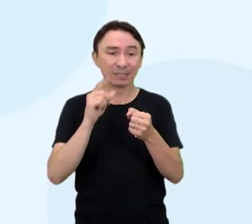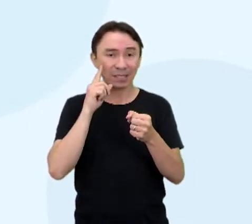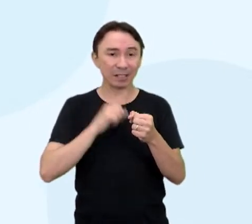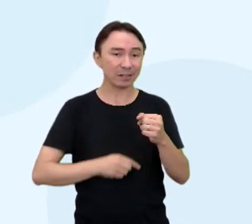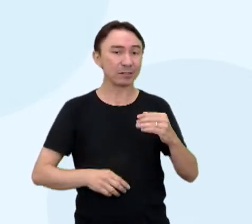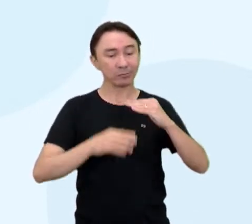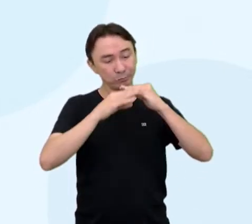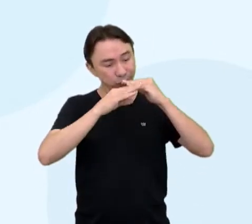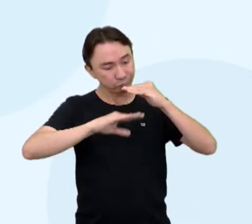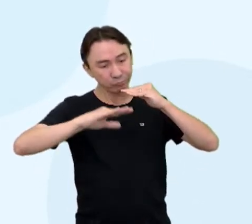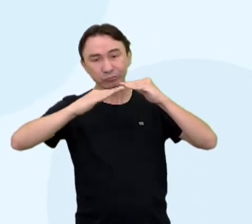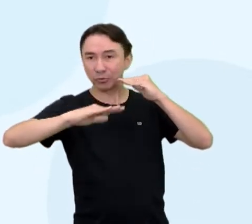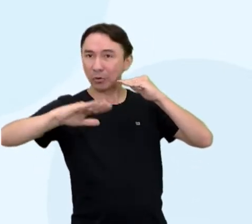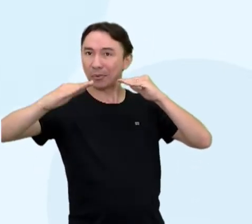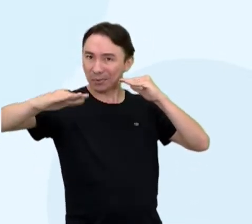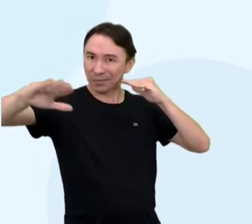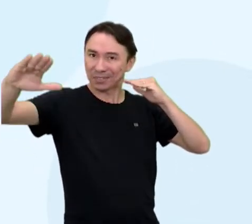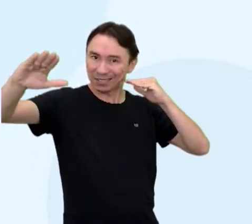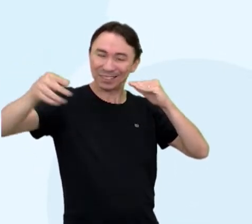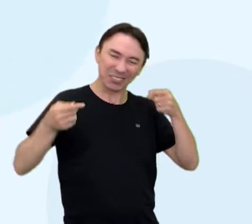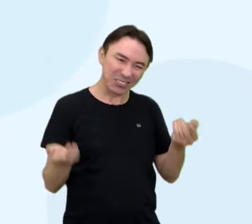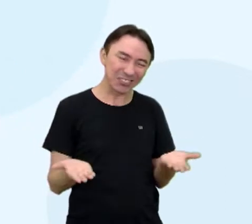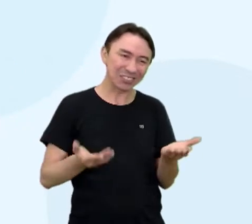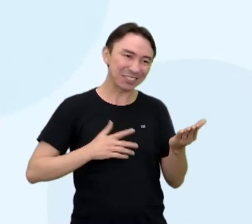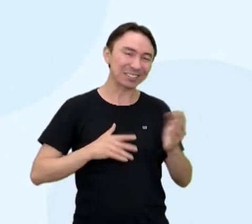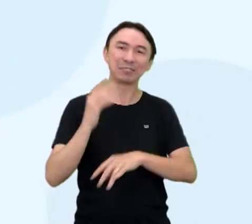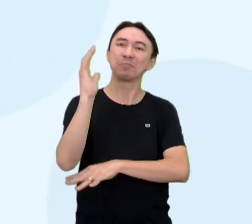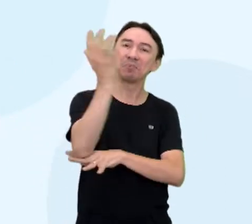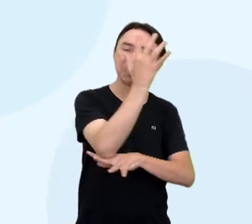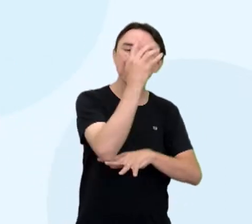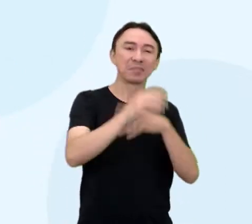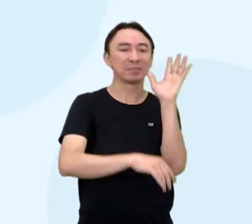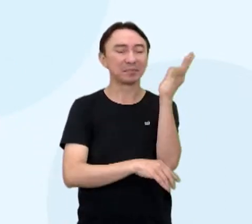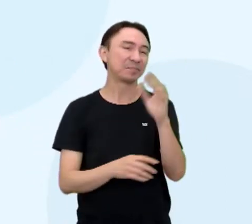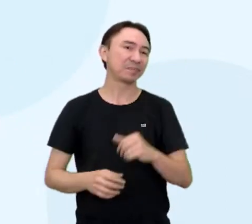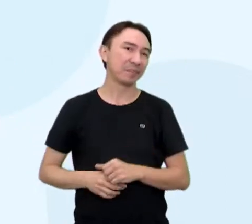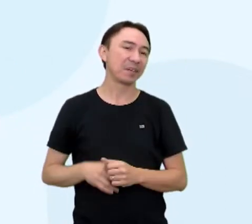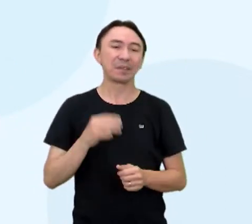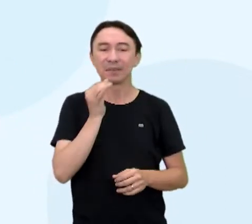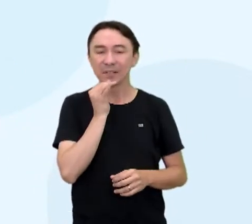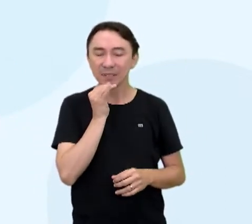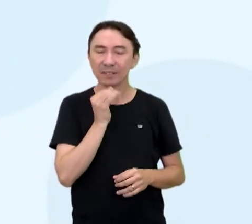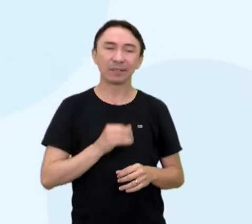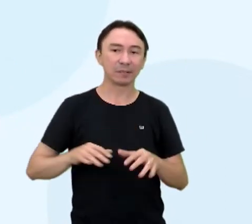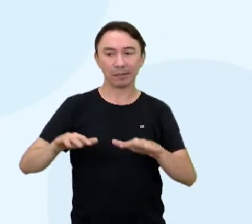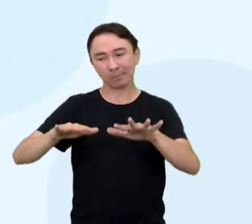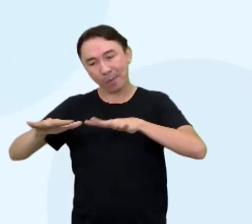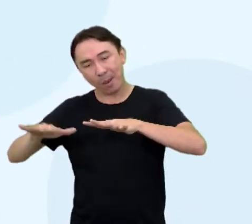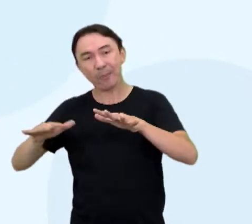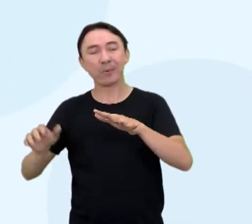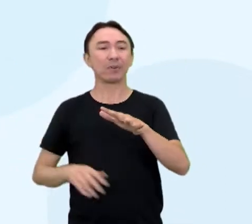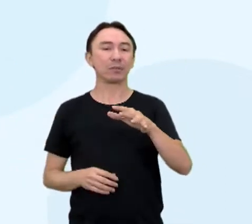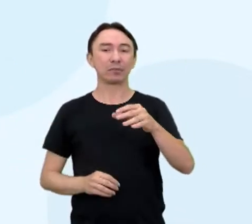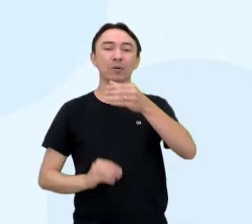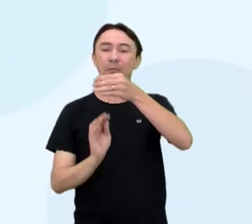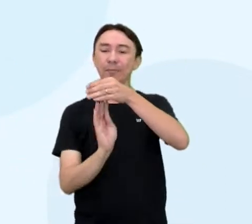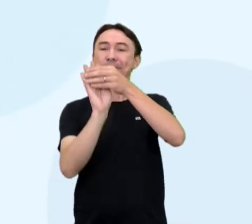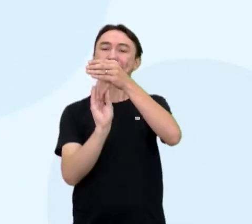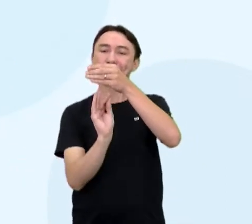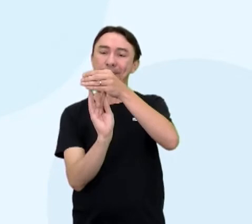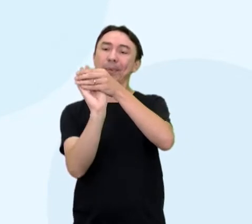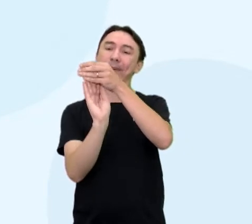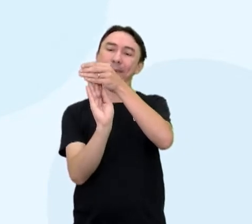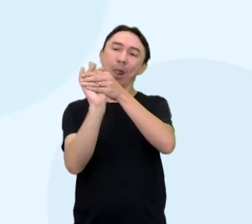citei para vocês, que é esse processo interno. Que é o caso aí de terremotos, vulcanismo e a tectônica de placas, né?